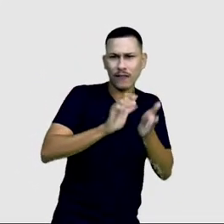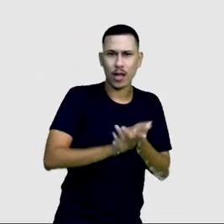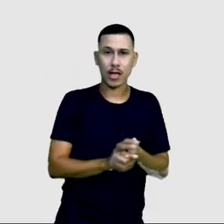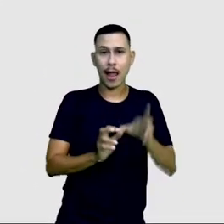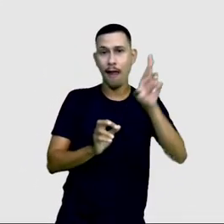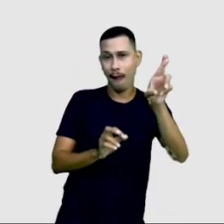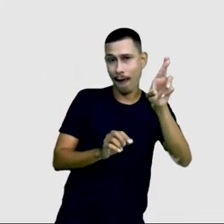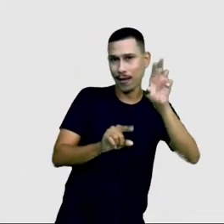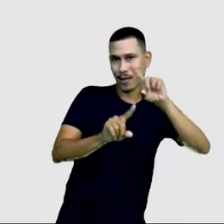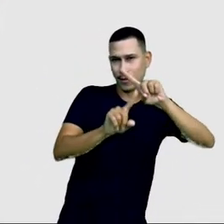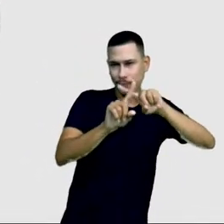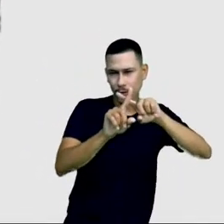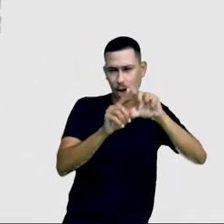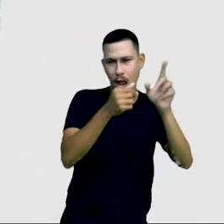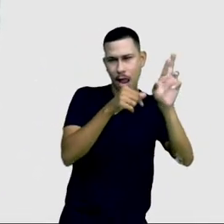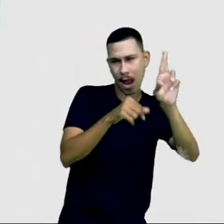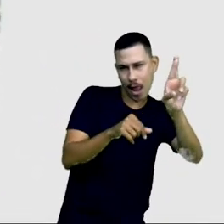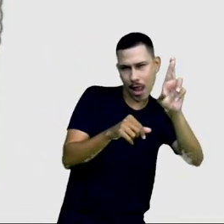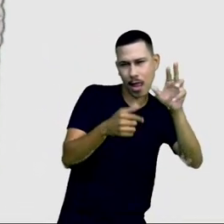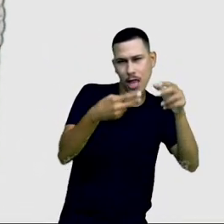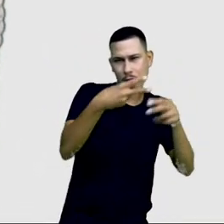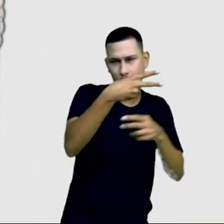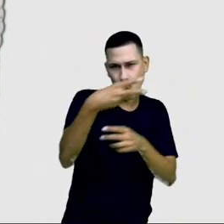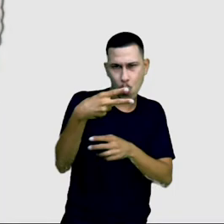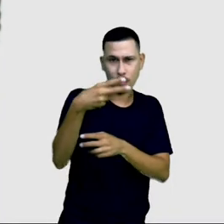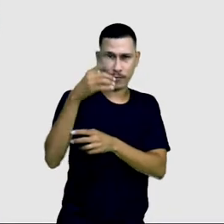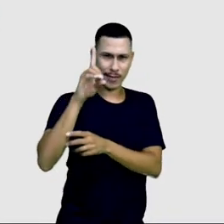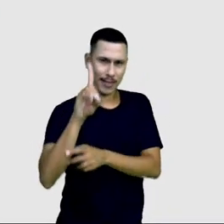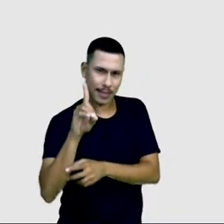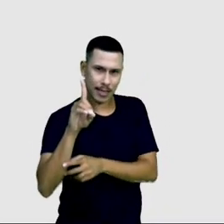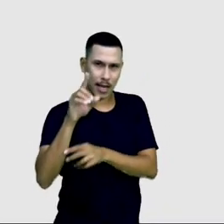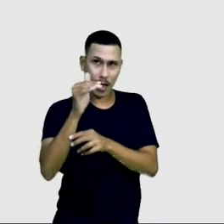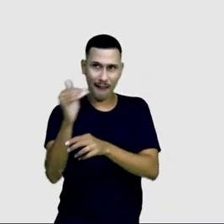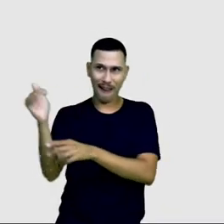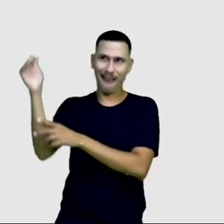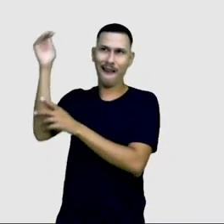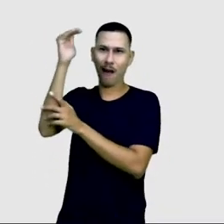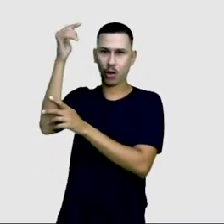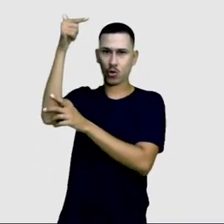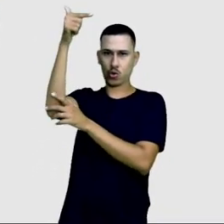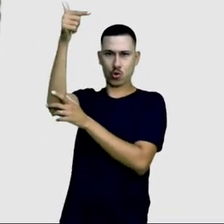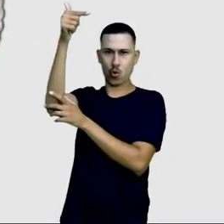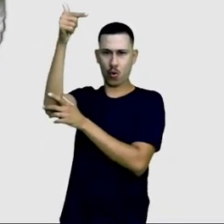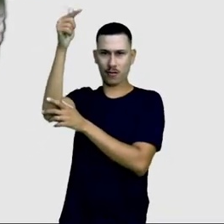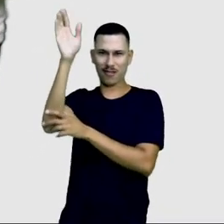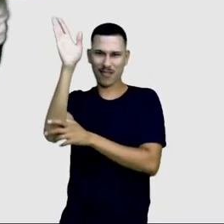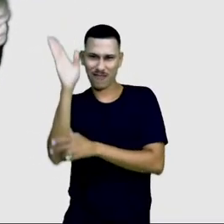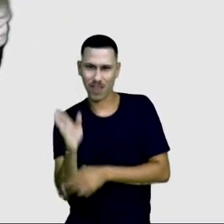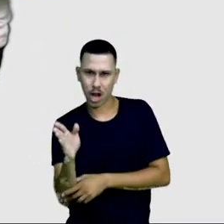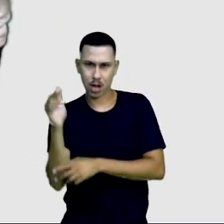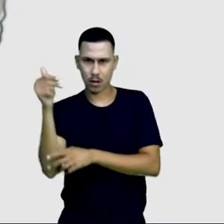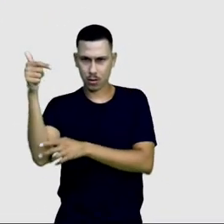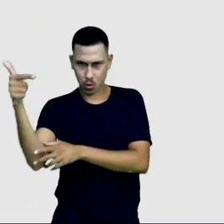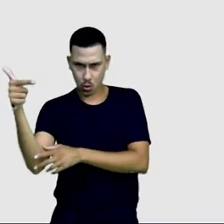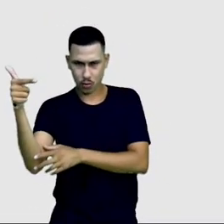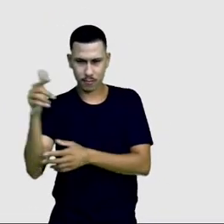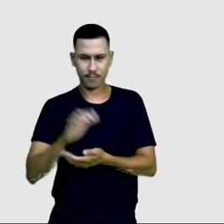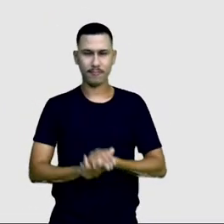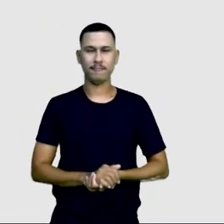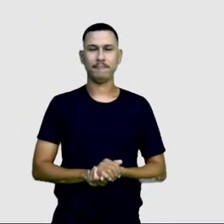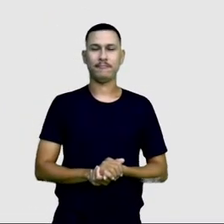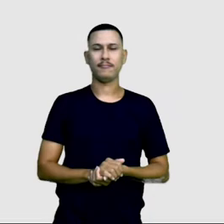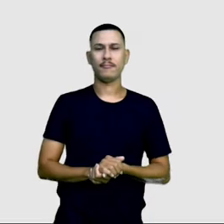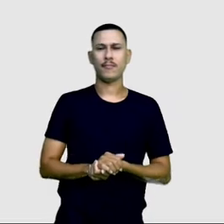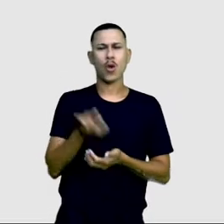é igual a D sobre 2, dividido por 2. Beleza? Vamos continuar,